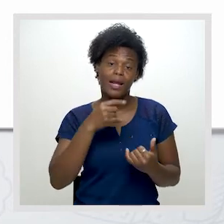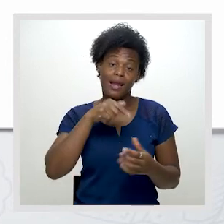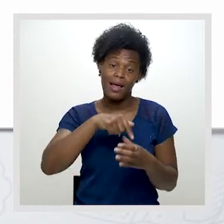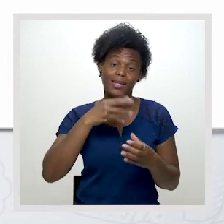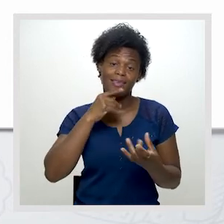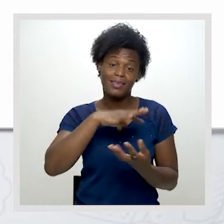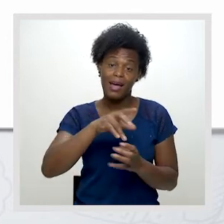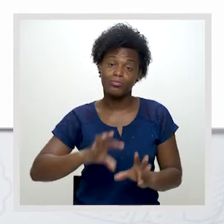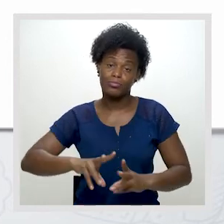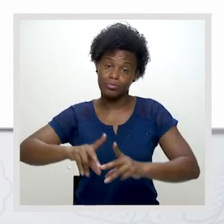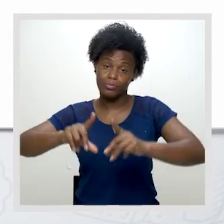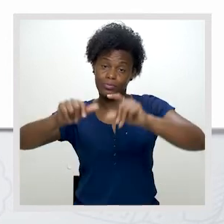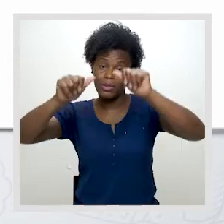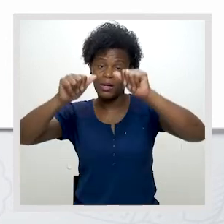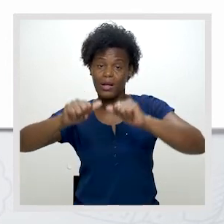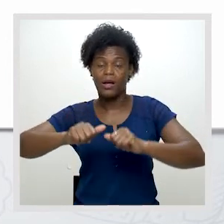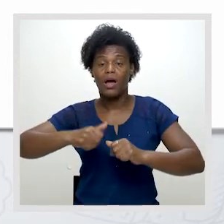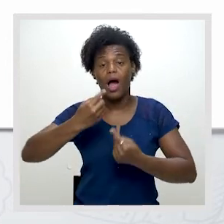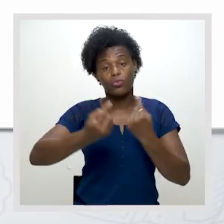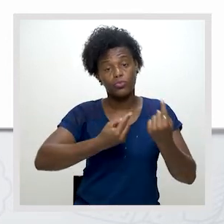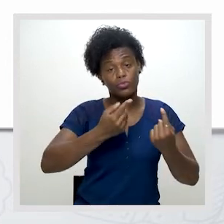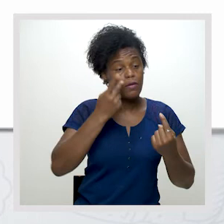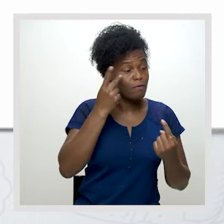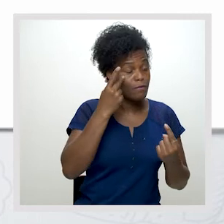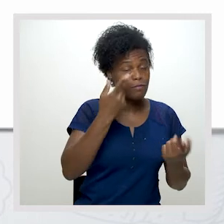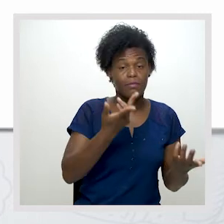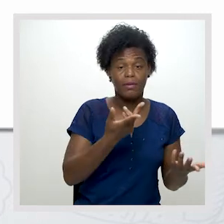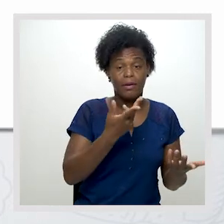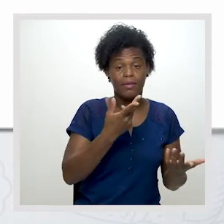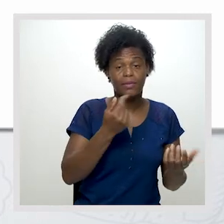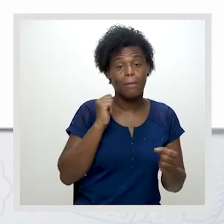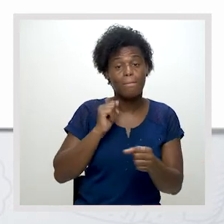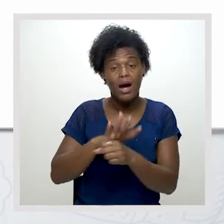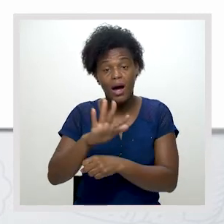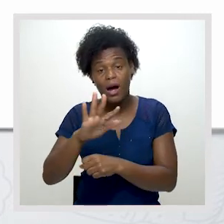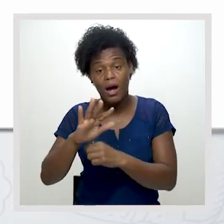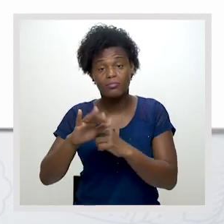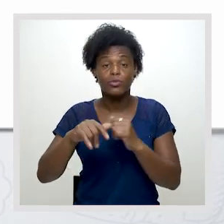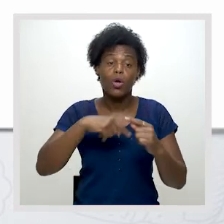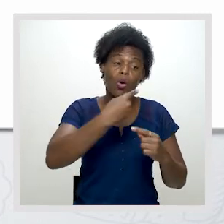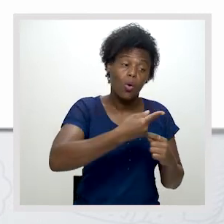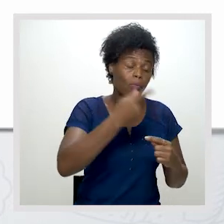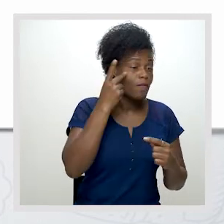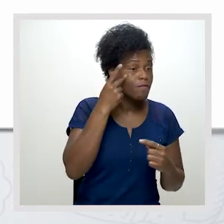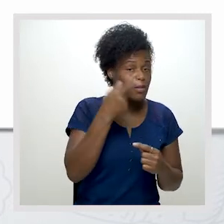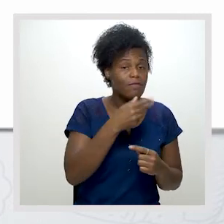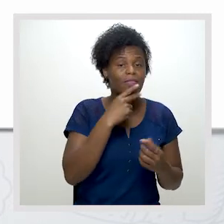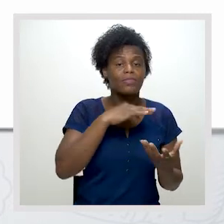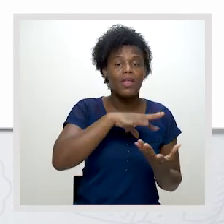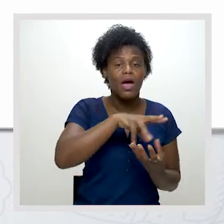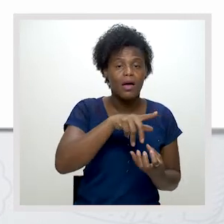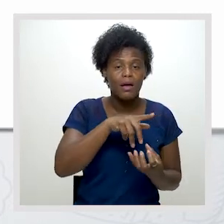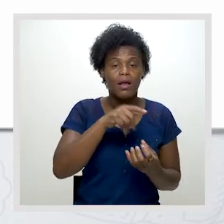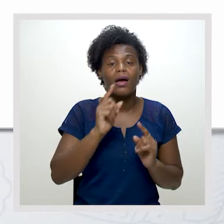depois desenvolveu-se, uns adaptaram-se ao meio dos oceanos e outros adaptaram-se ao meio terrestre,